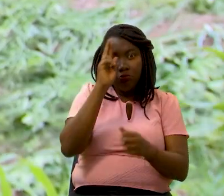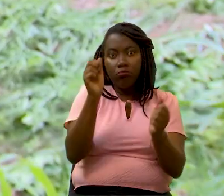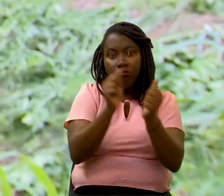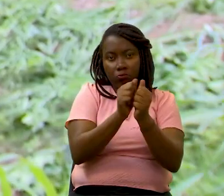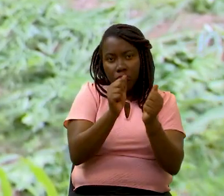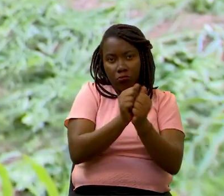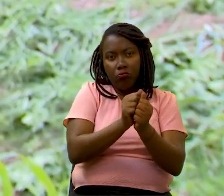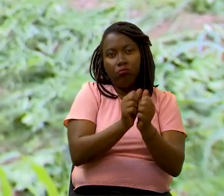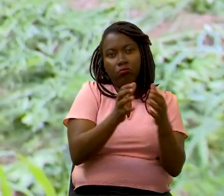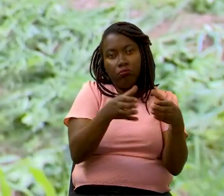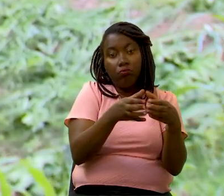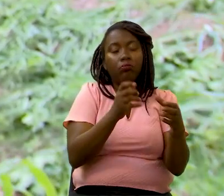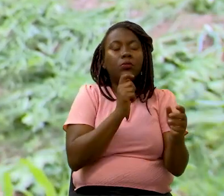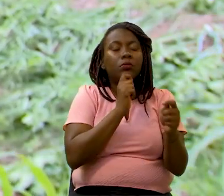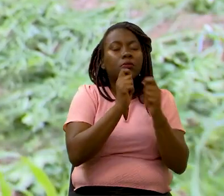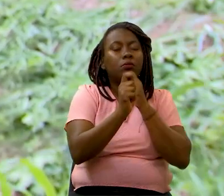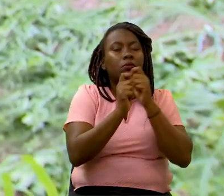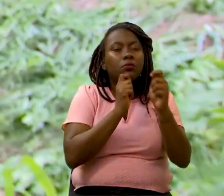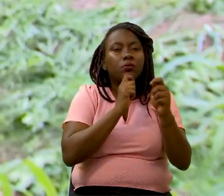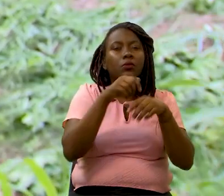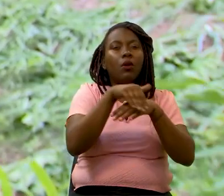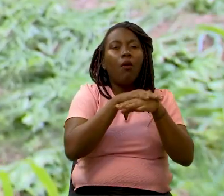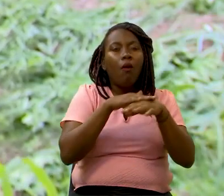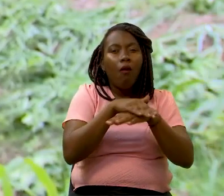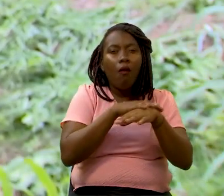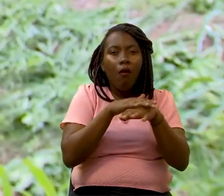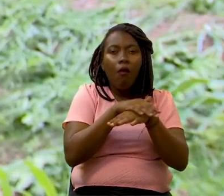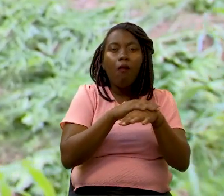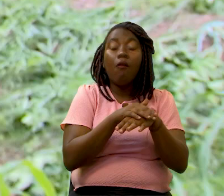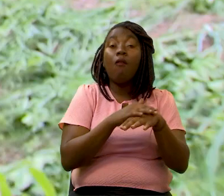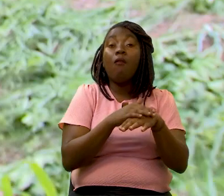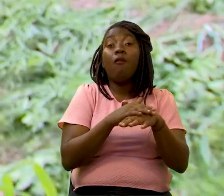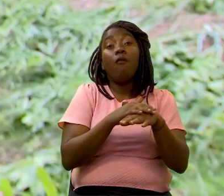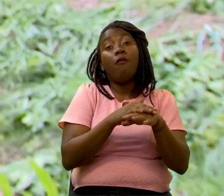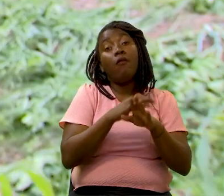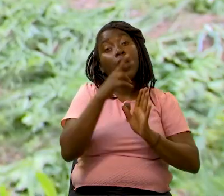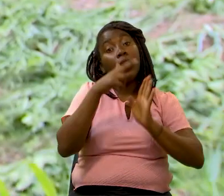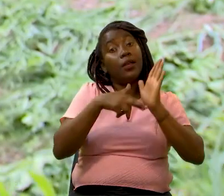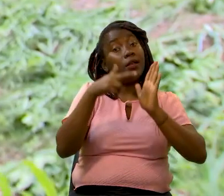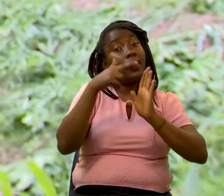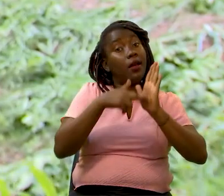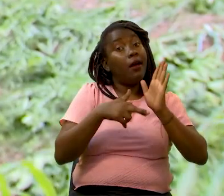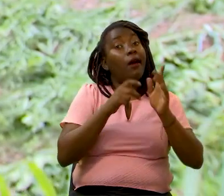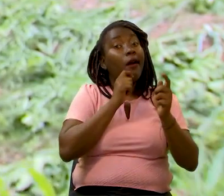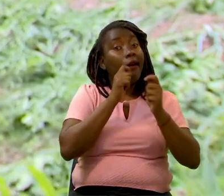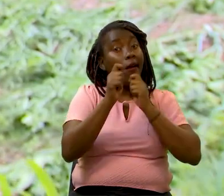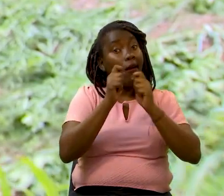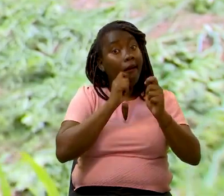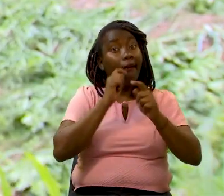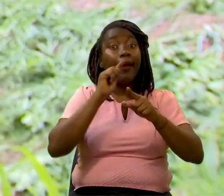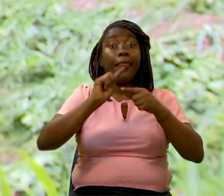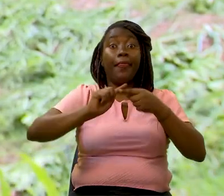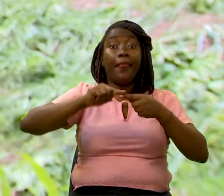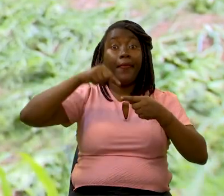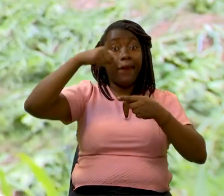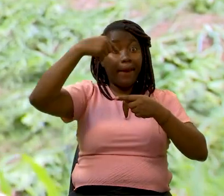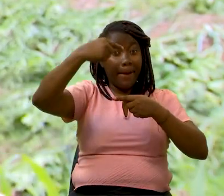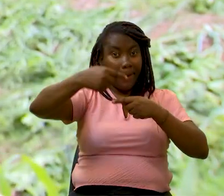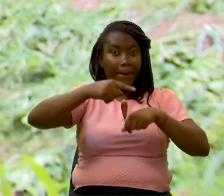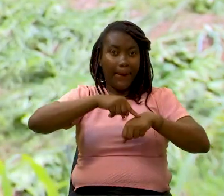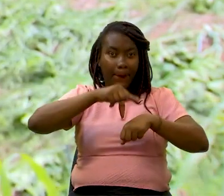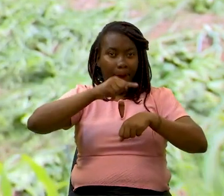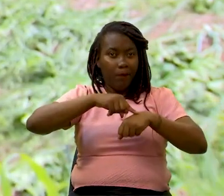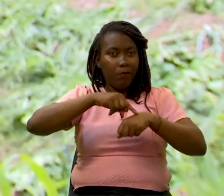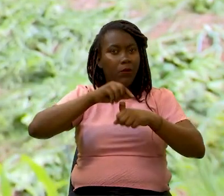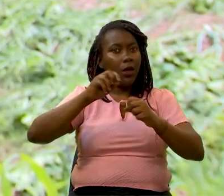comunidade e começamos a fazer esse processo de conversa ativa junto com eles a partir de um roteiro de entrevistas. Depois desse